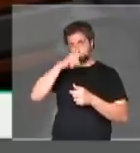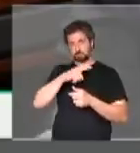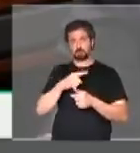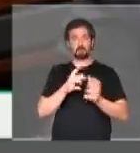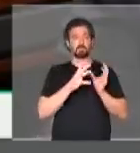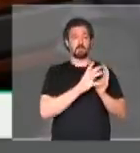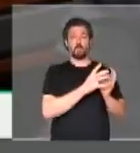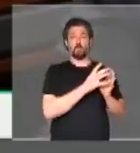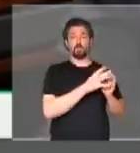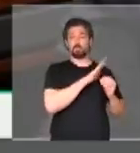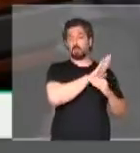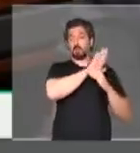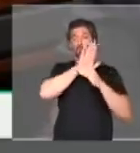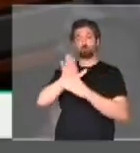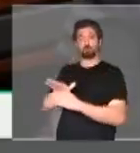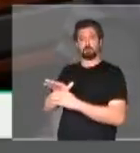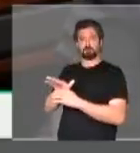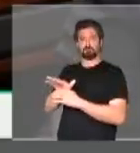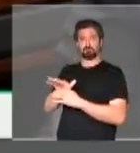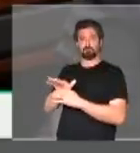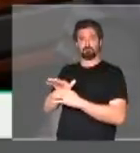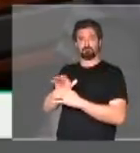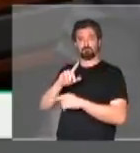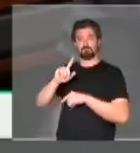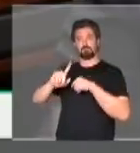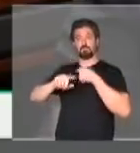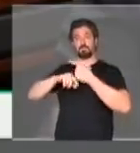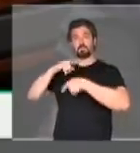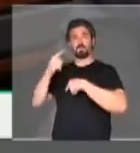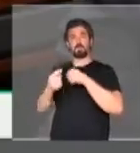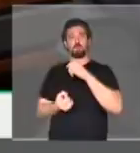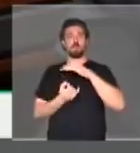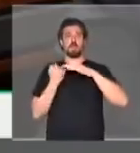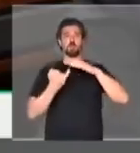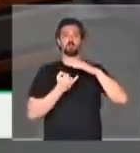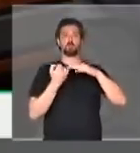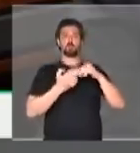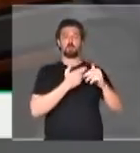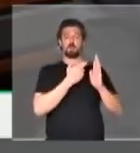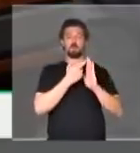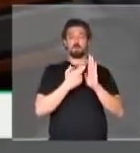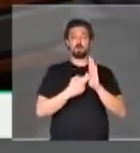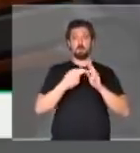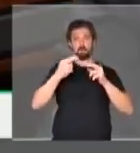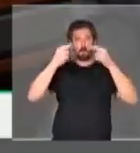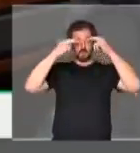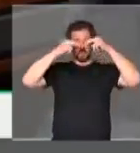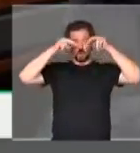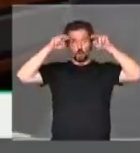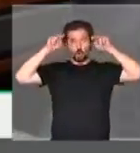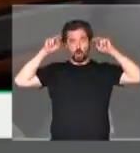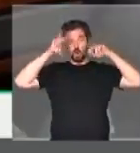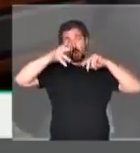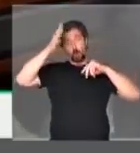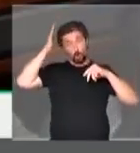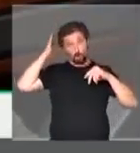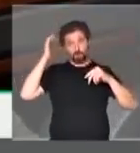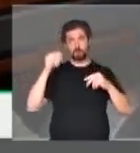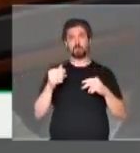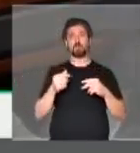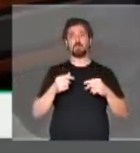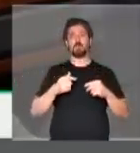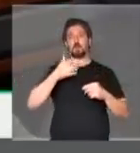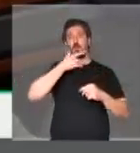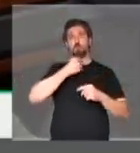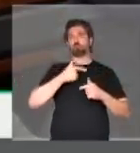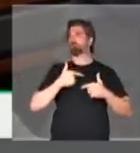a comunidade dava esse sustento. Depois surgiu uma forma institucional, na Roma Antiga, quando os guerreiros